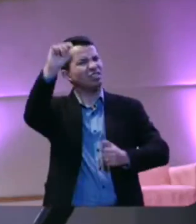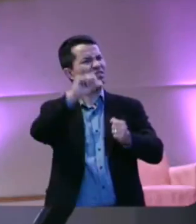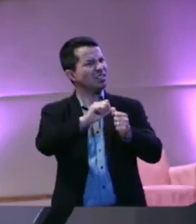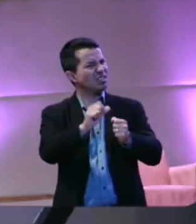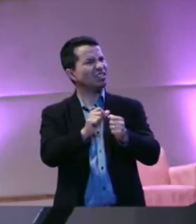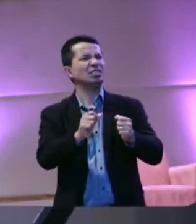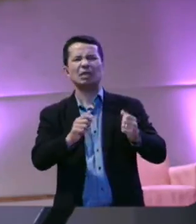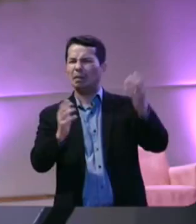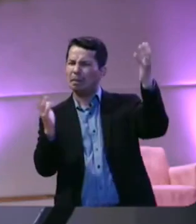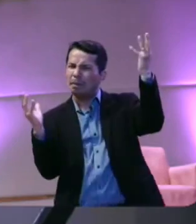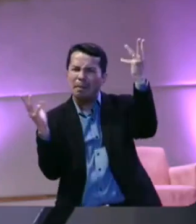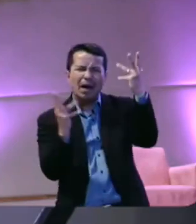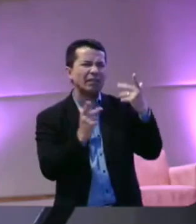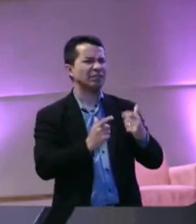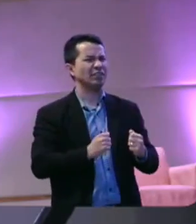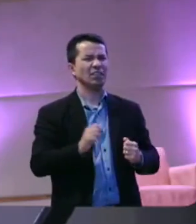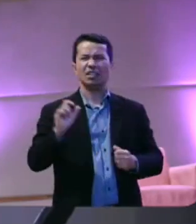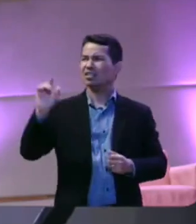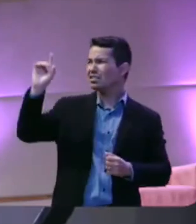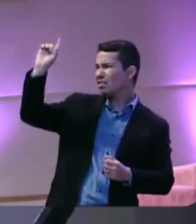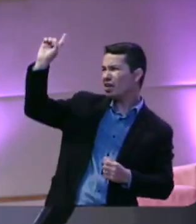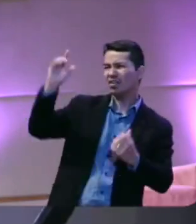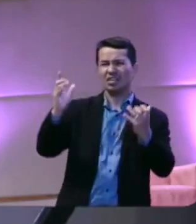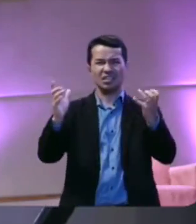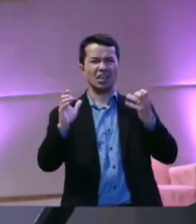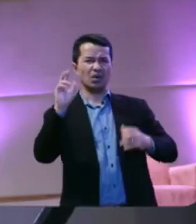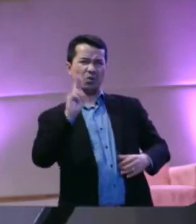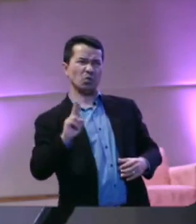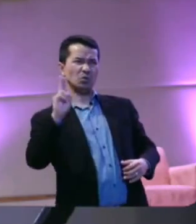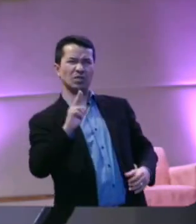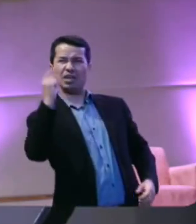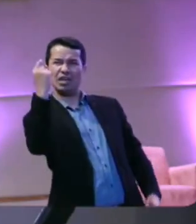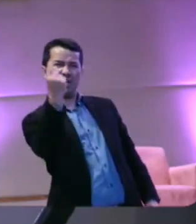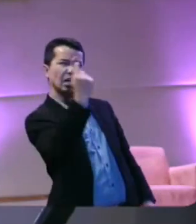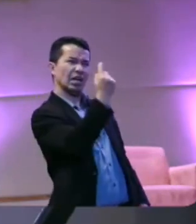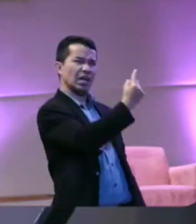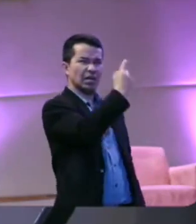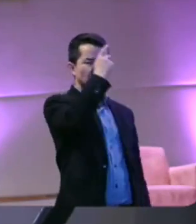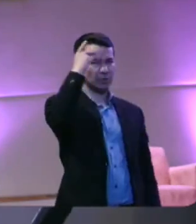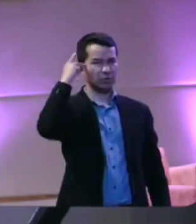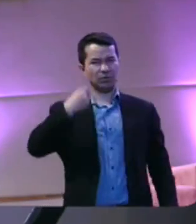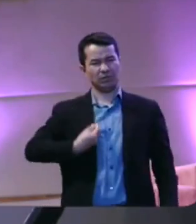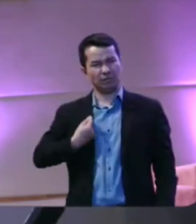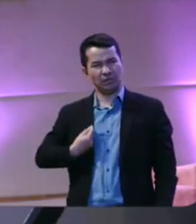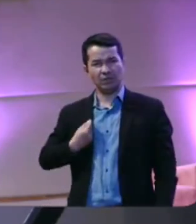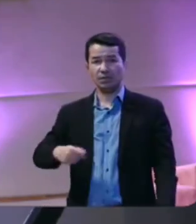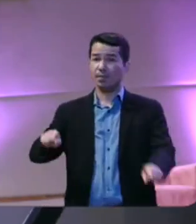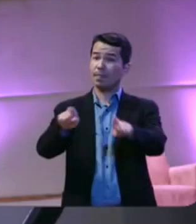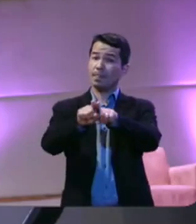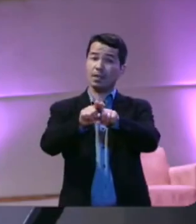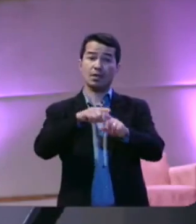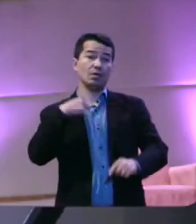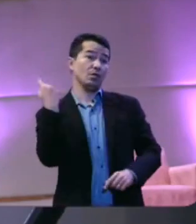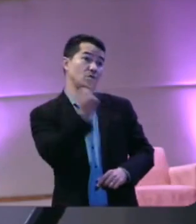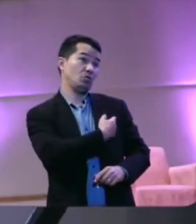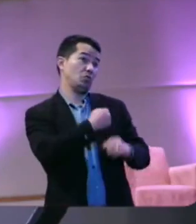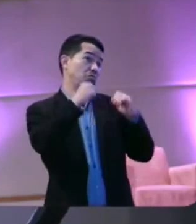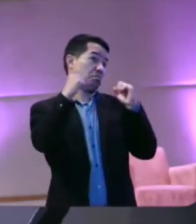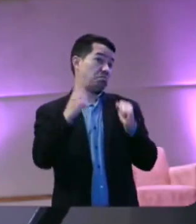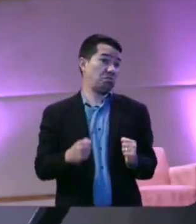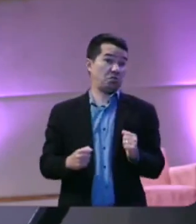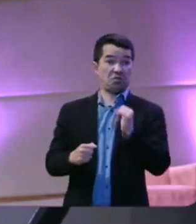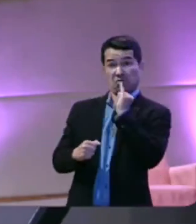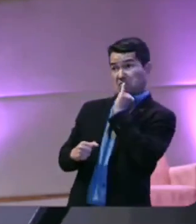nós, amém? Ele quer nos mover, Ele quer nos usar. Nós podemos nos encher também de justificativas,